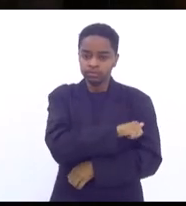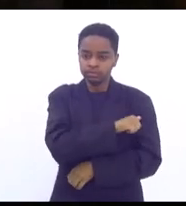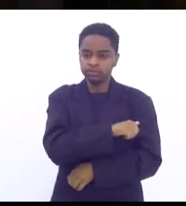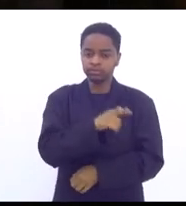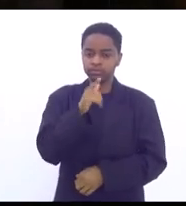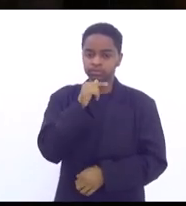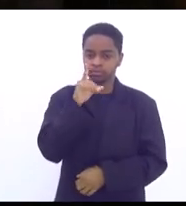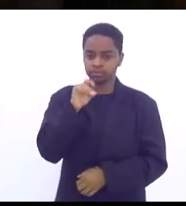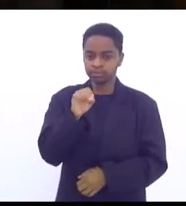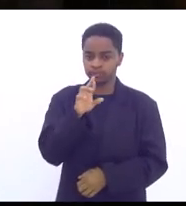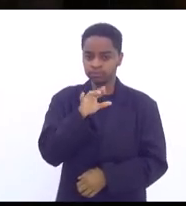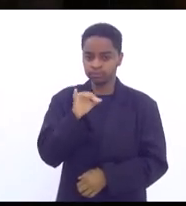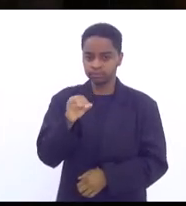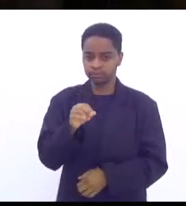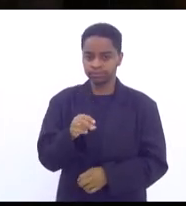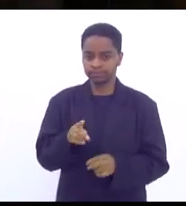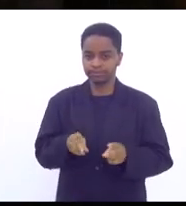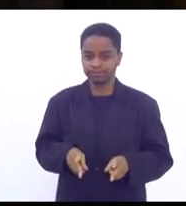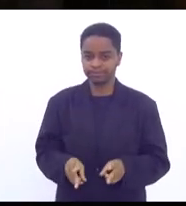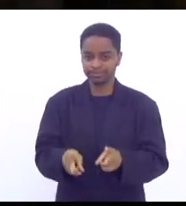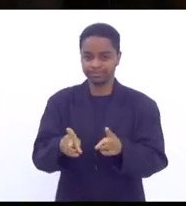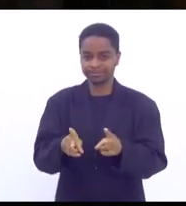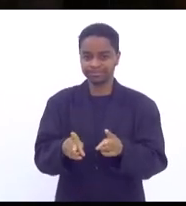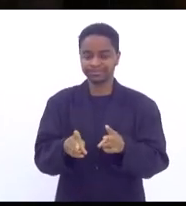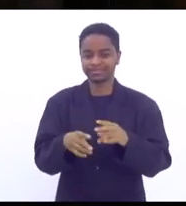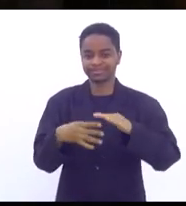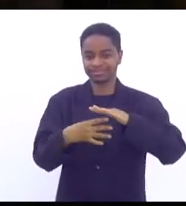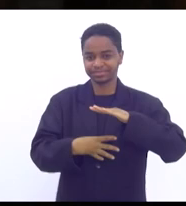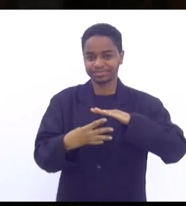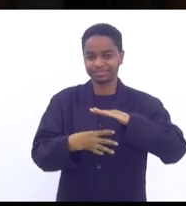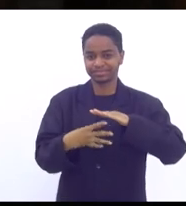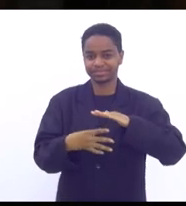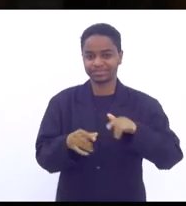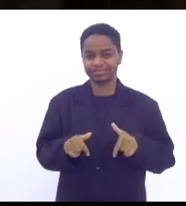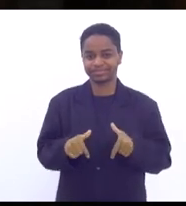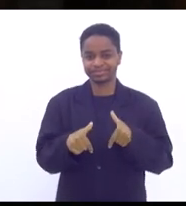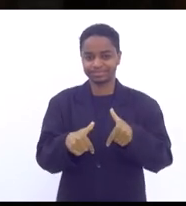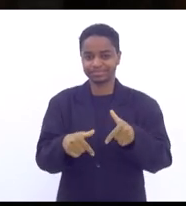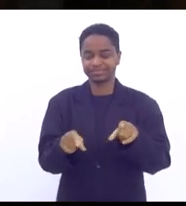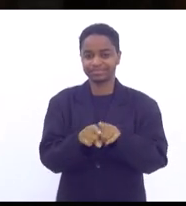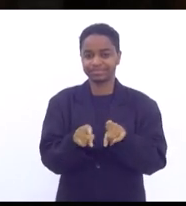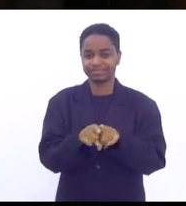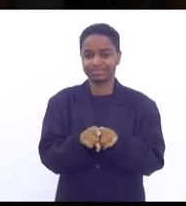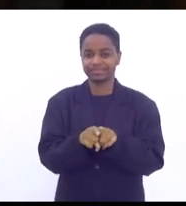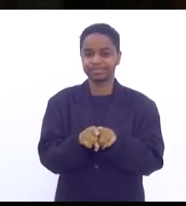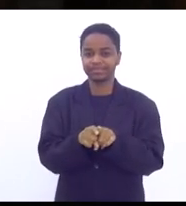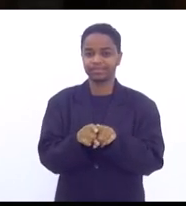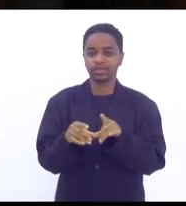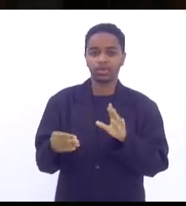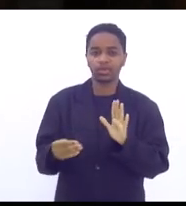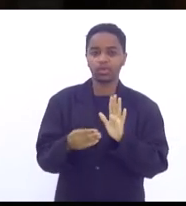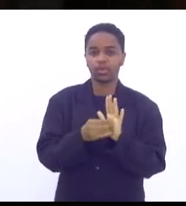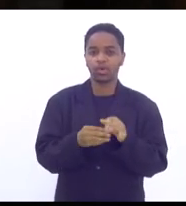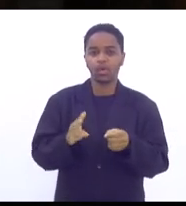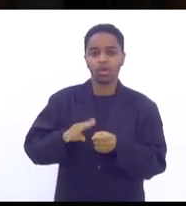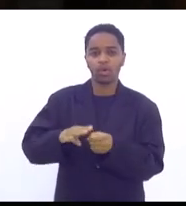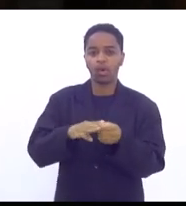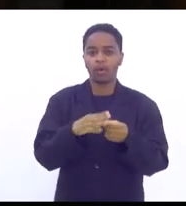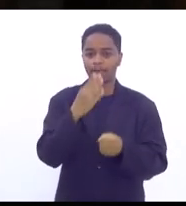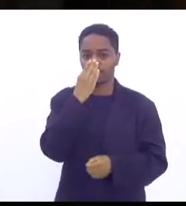continue quarteirizando essa atividade, colocando vans e combis e